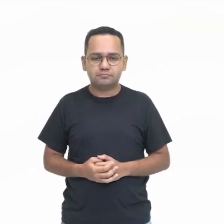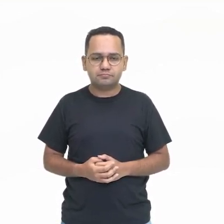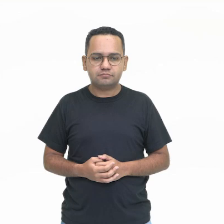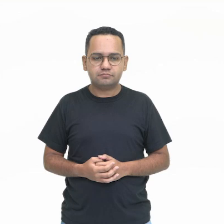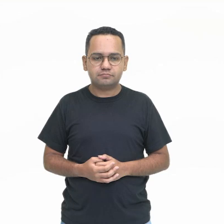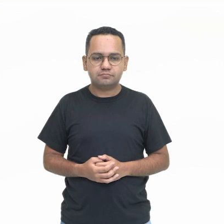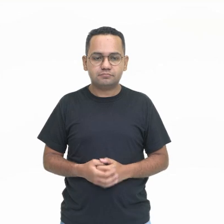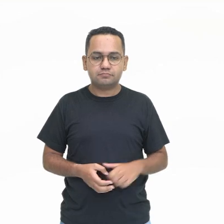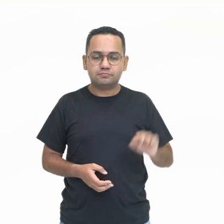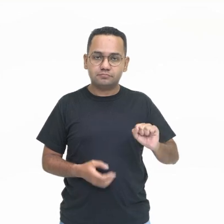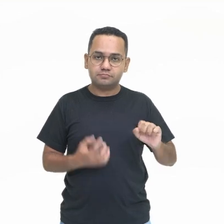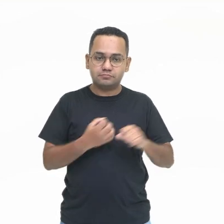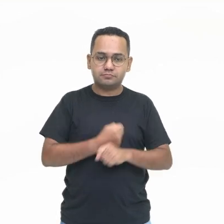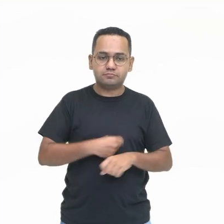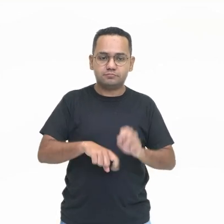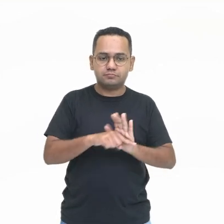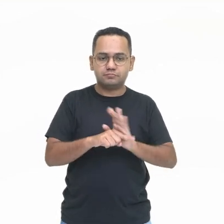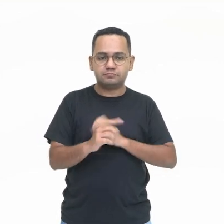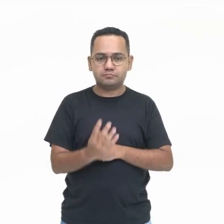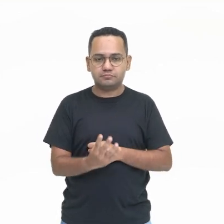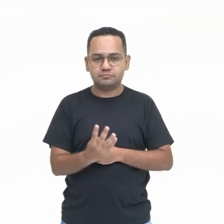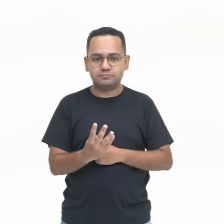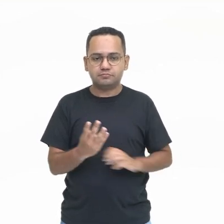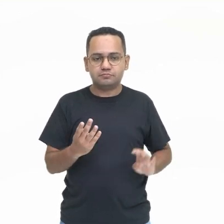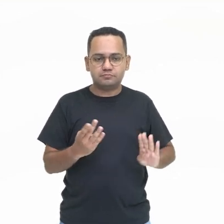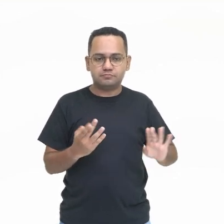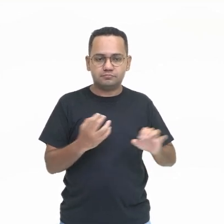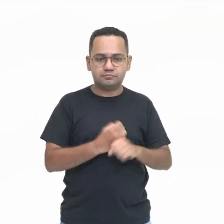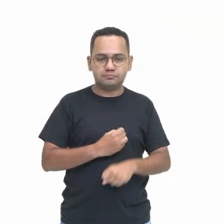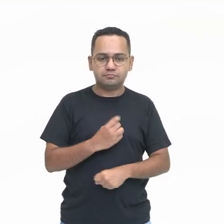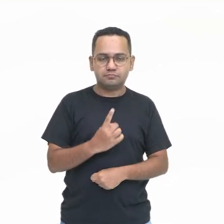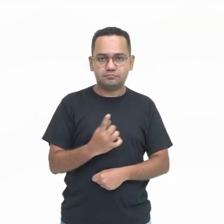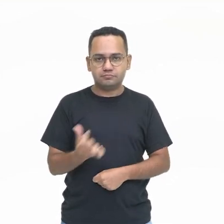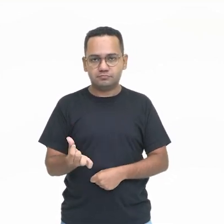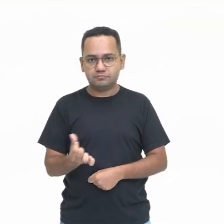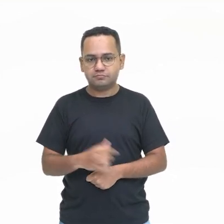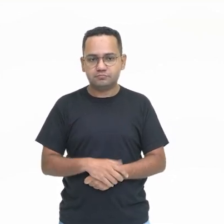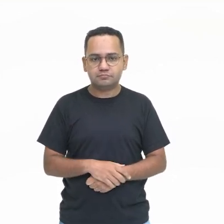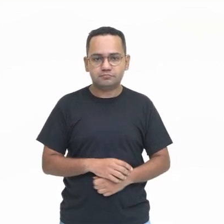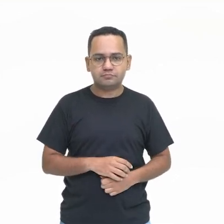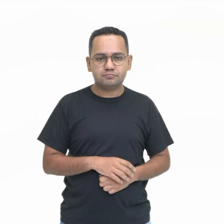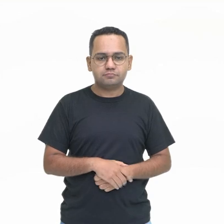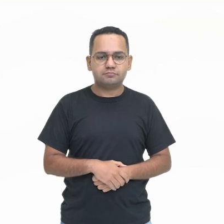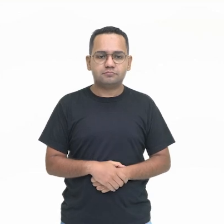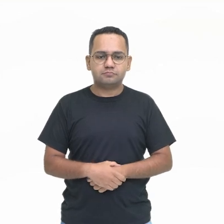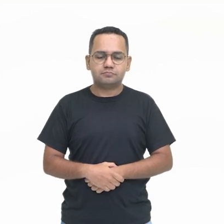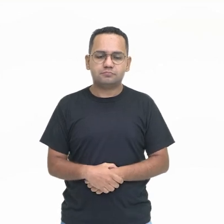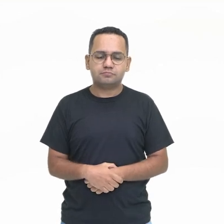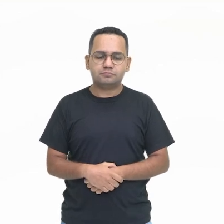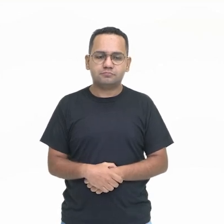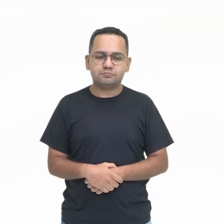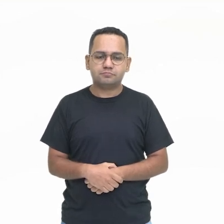função ele é menos 4. O B, ele é 16.